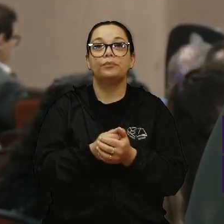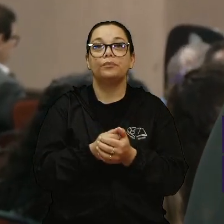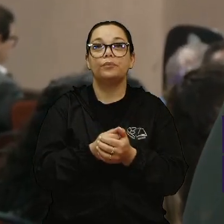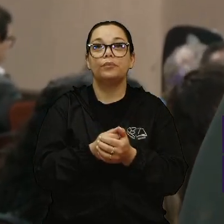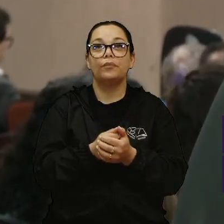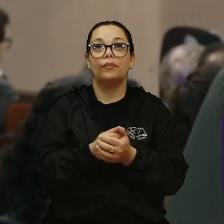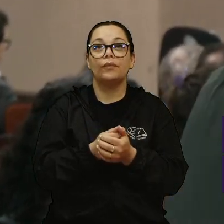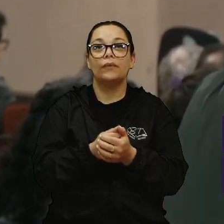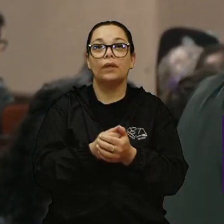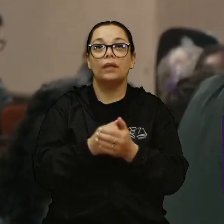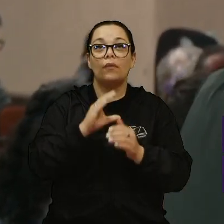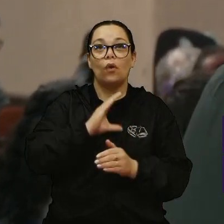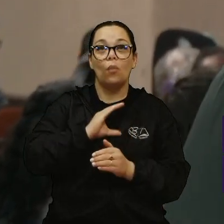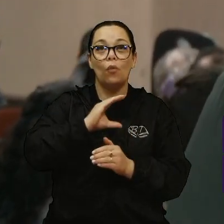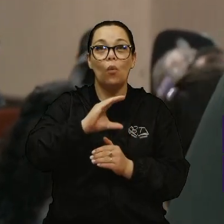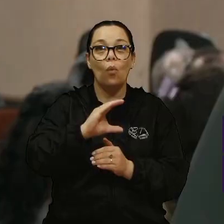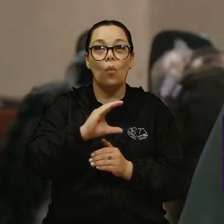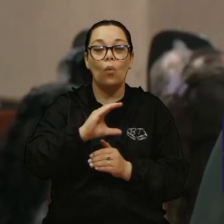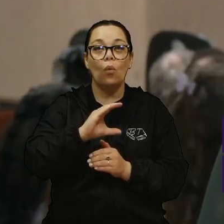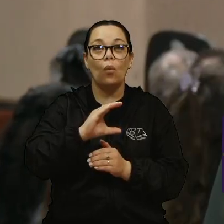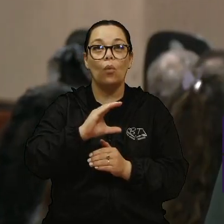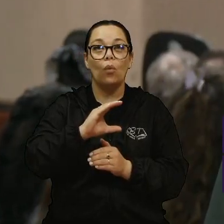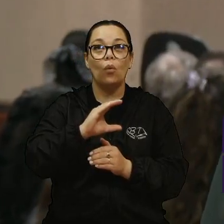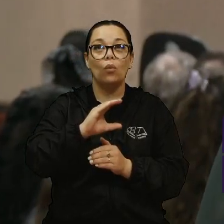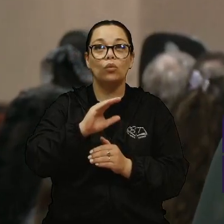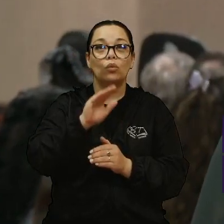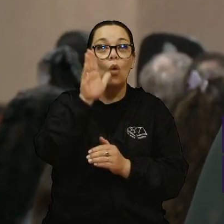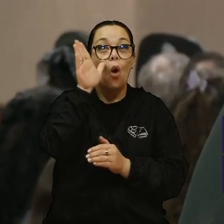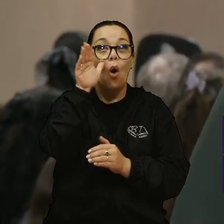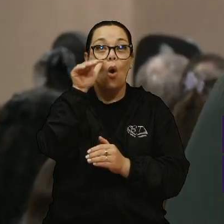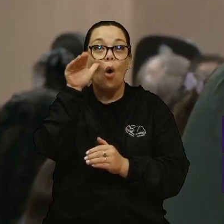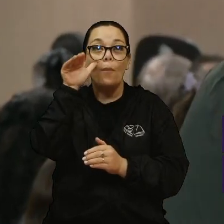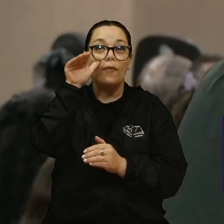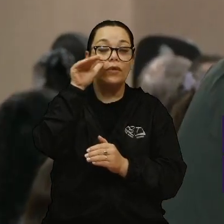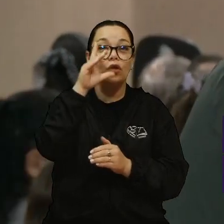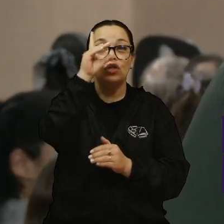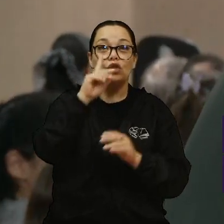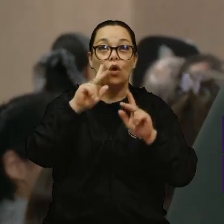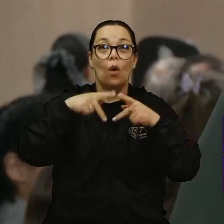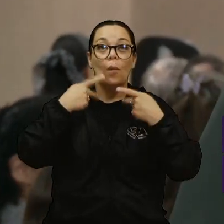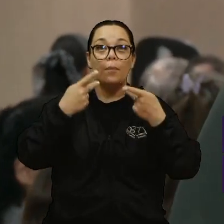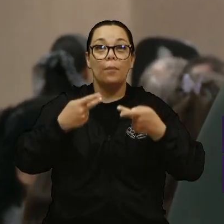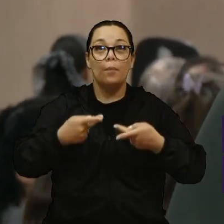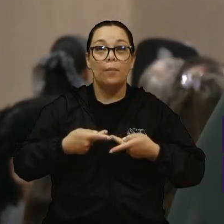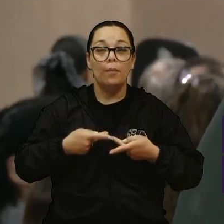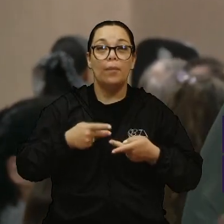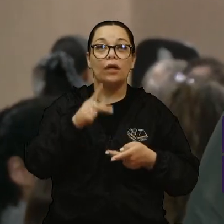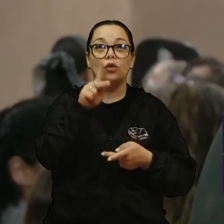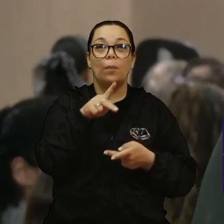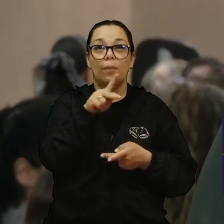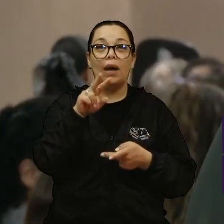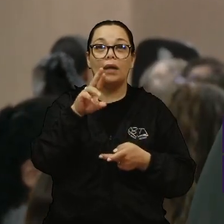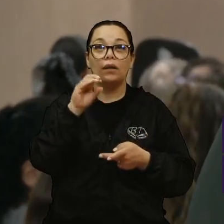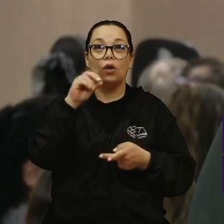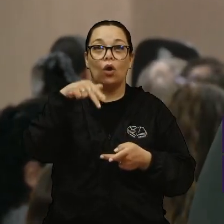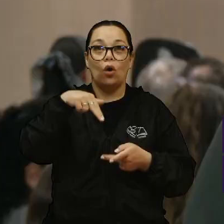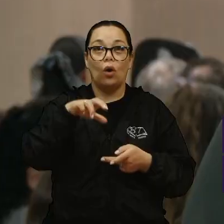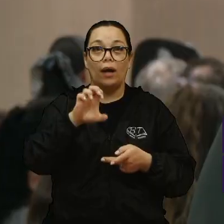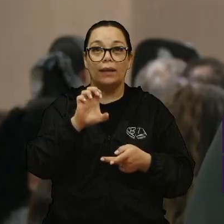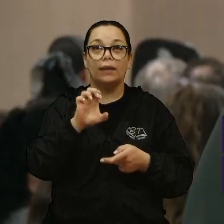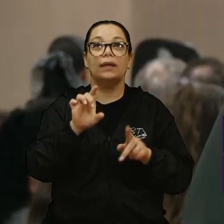está também como coordenadora do Observatório de Direitos Humanos Padre Roque Graziotin, que